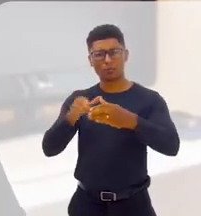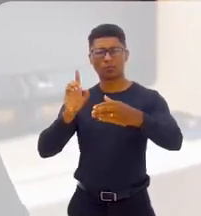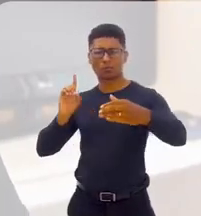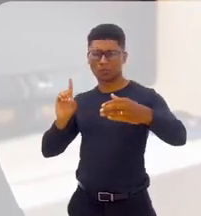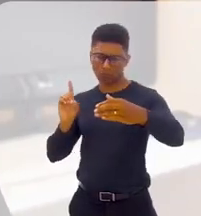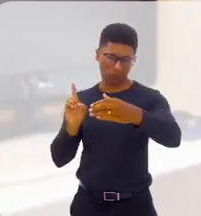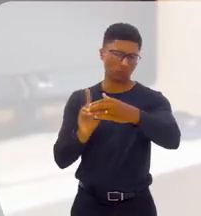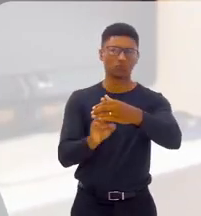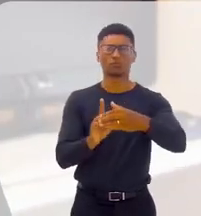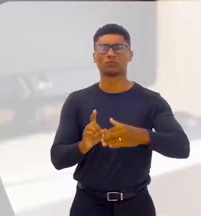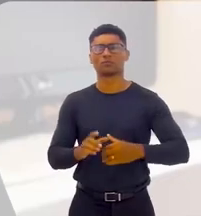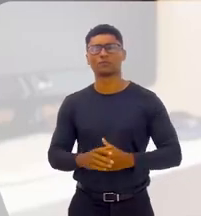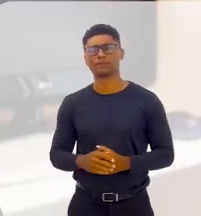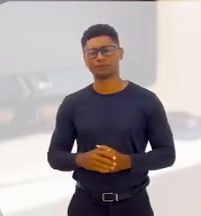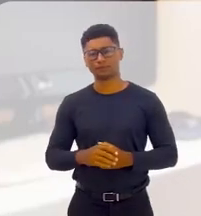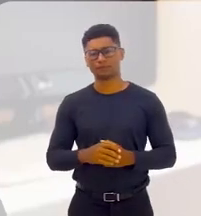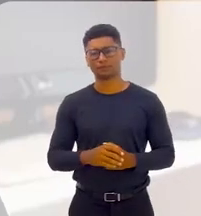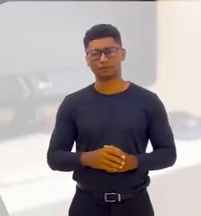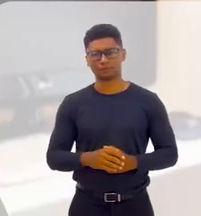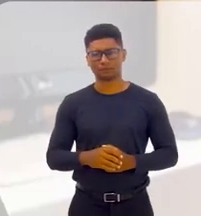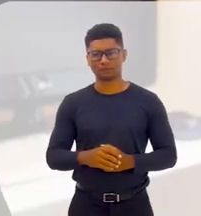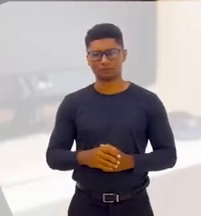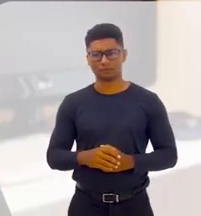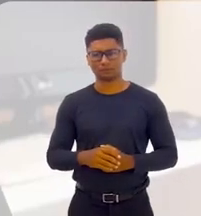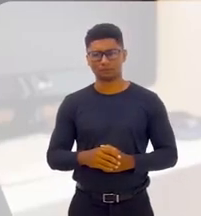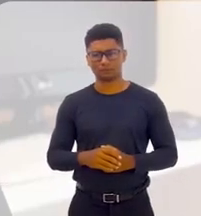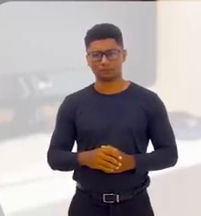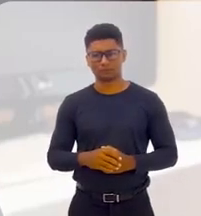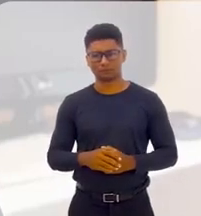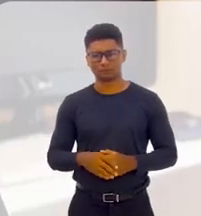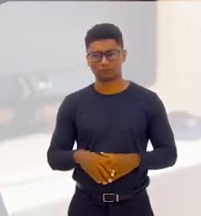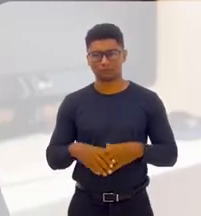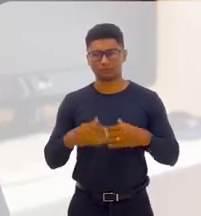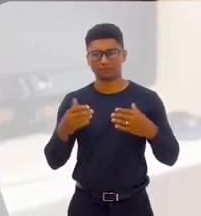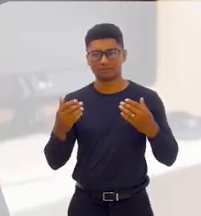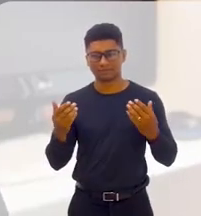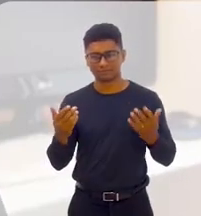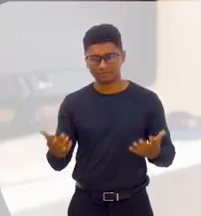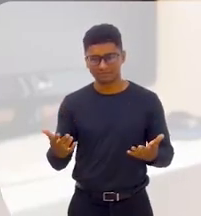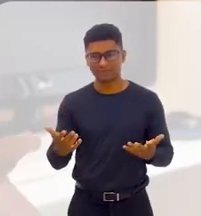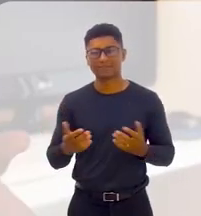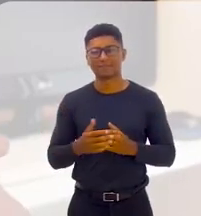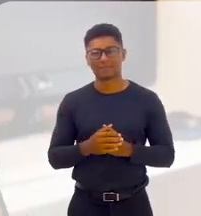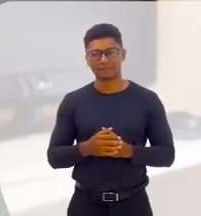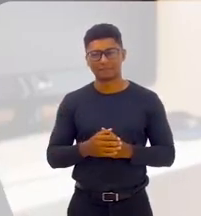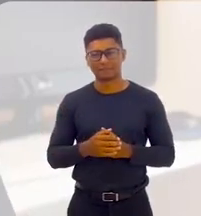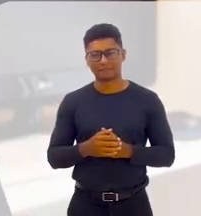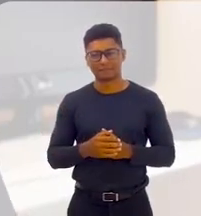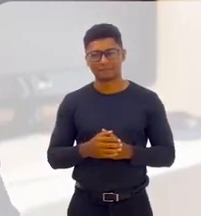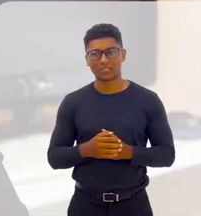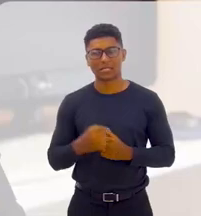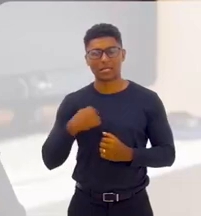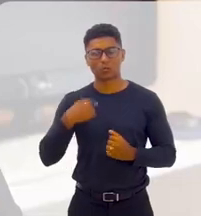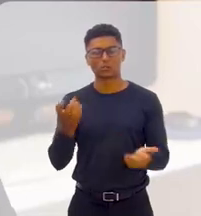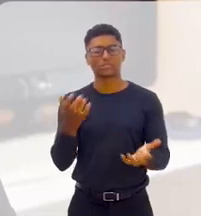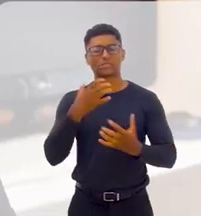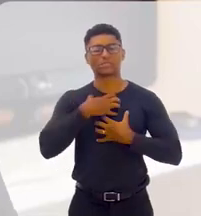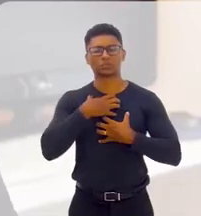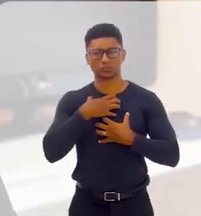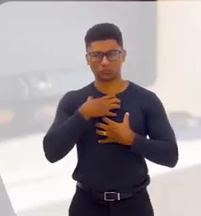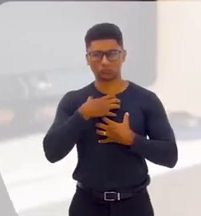parte, porque não é o que me. Não é o que me rotula, não é o que me identifica, é o que